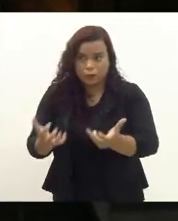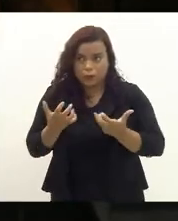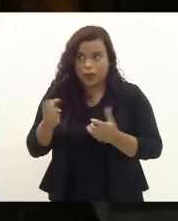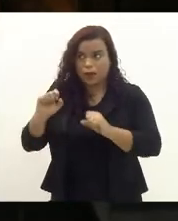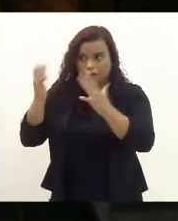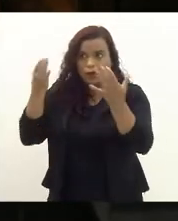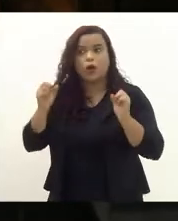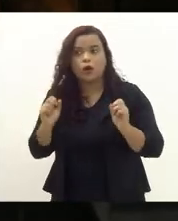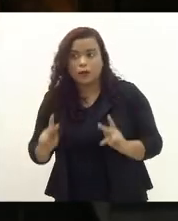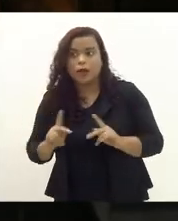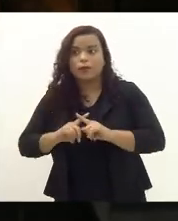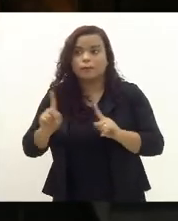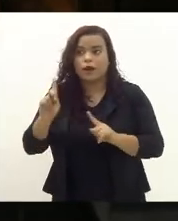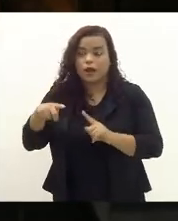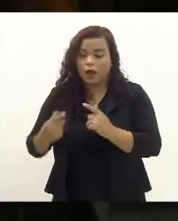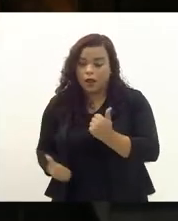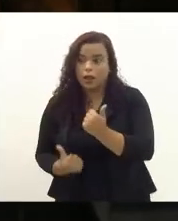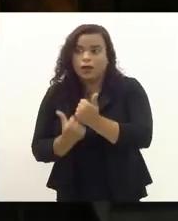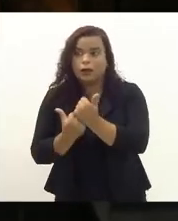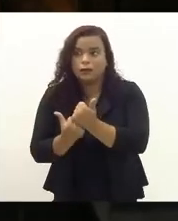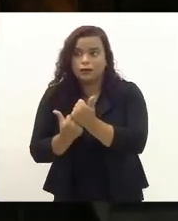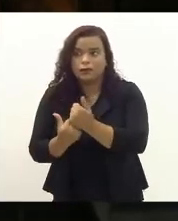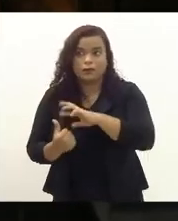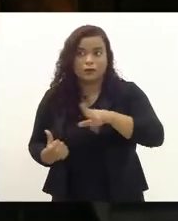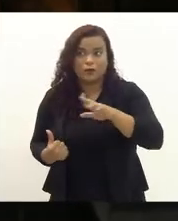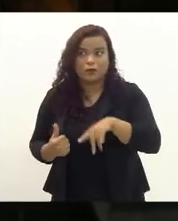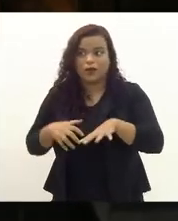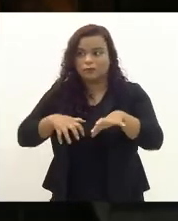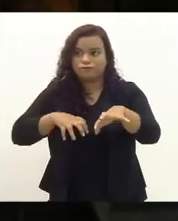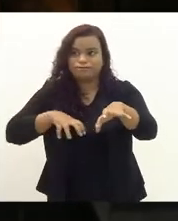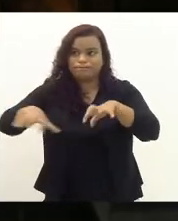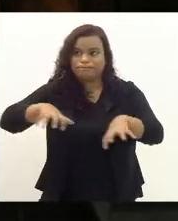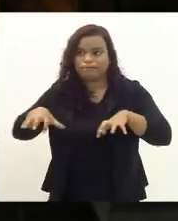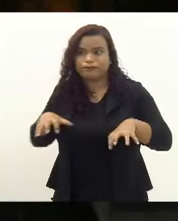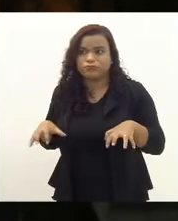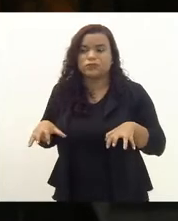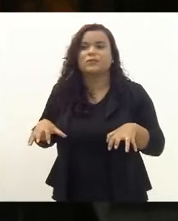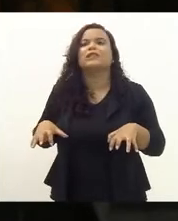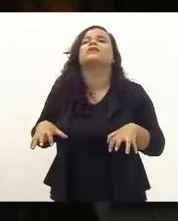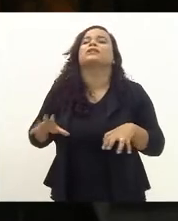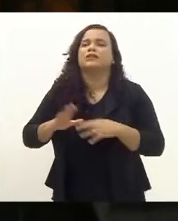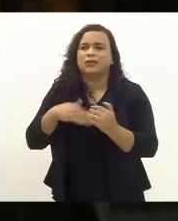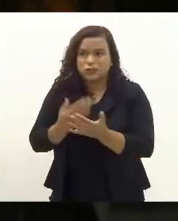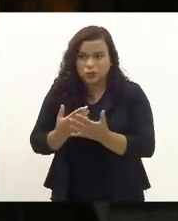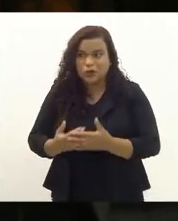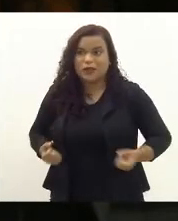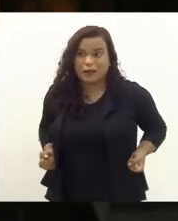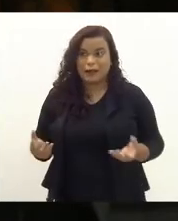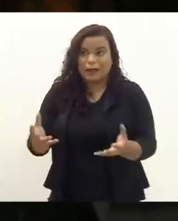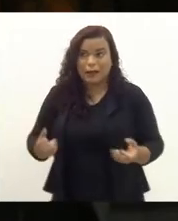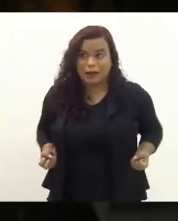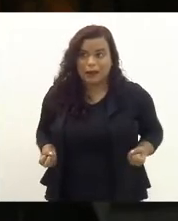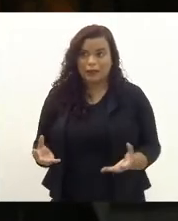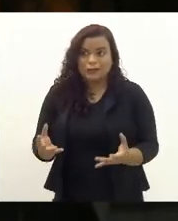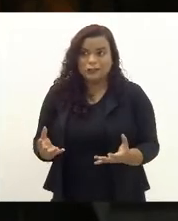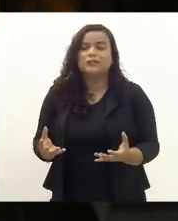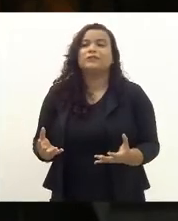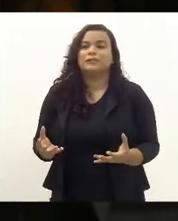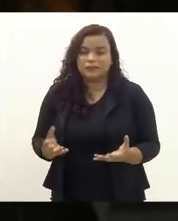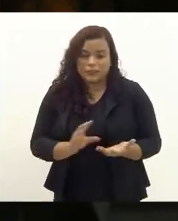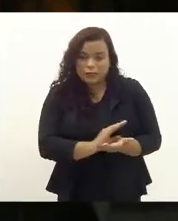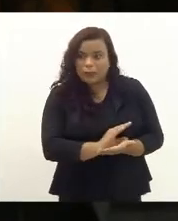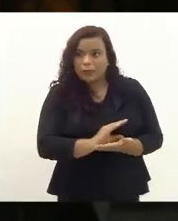tinha que dar na forma de apoio e não disse centralizar e fazer com que as escolas gastassem um recurso com os ingressos